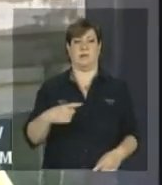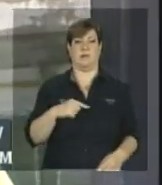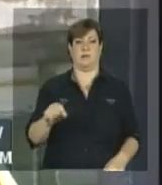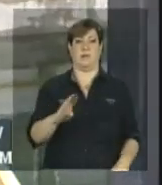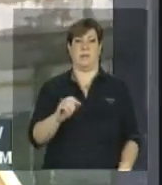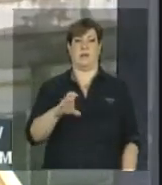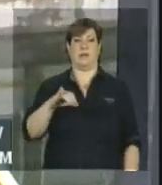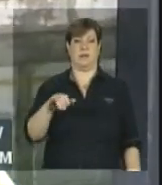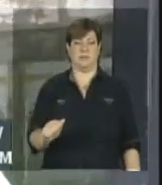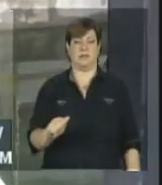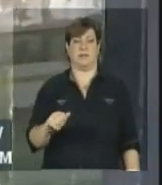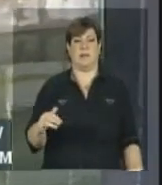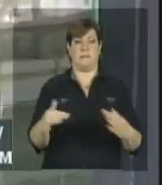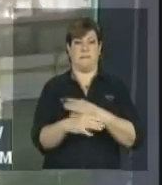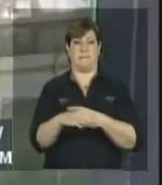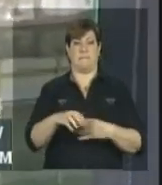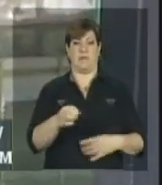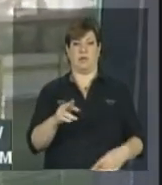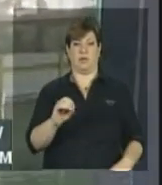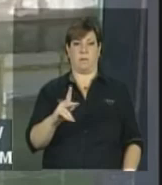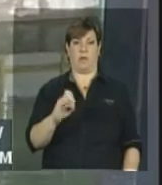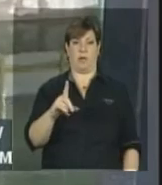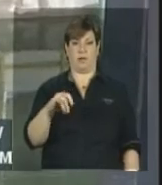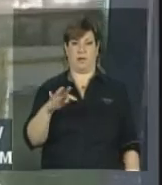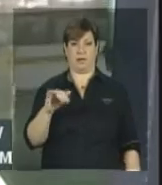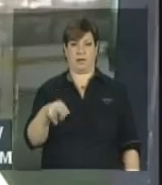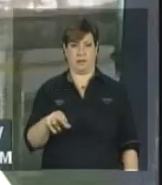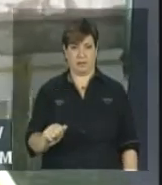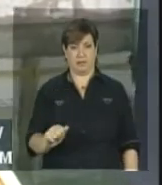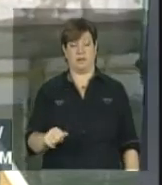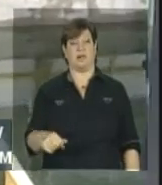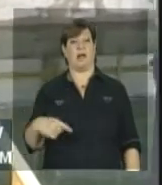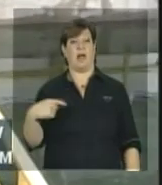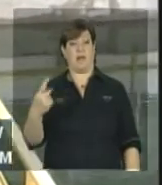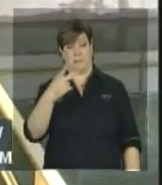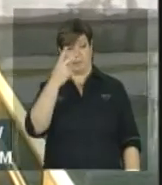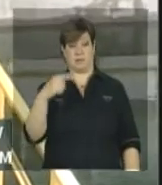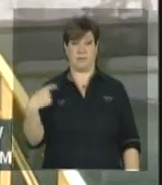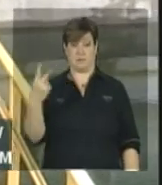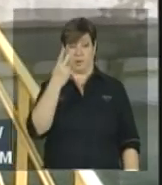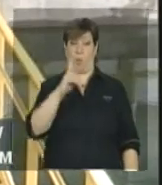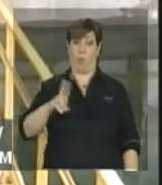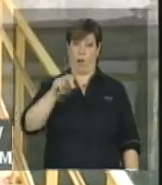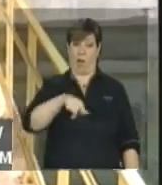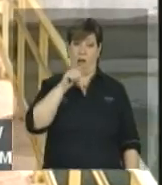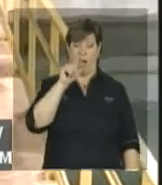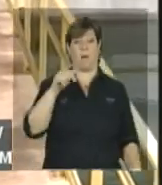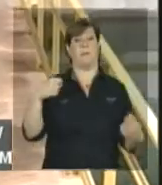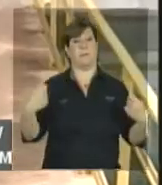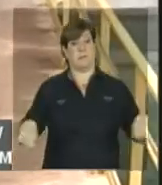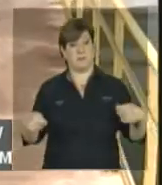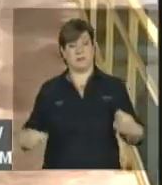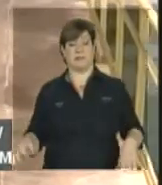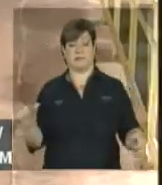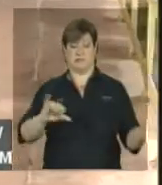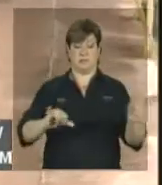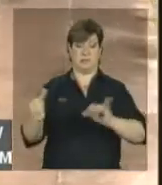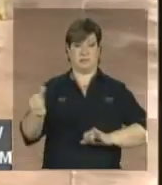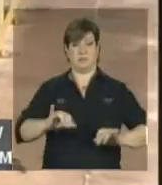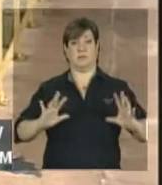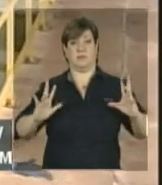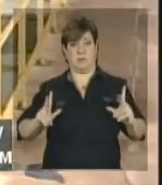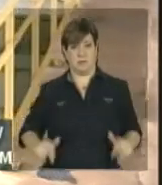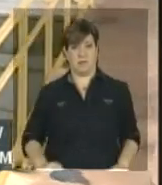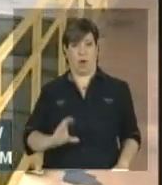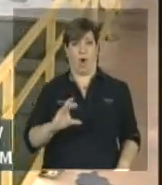bacia metropolitana. E para se tornar apropriada ao consumo humano, a água oriunda desse conjunto de mananciais é